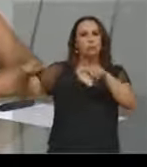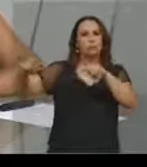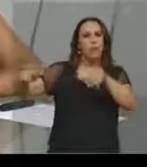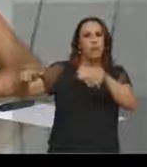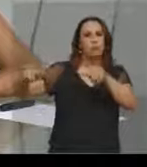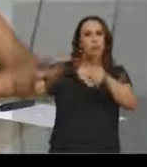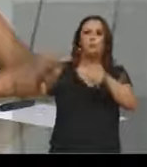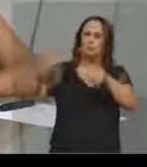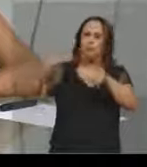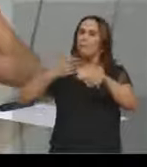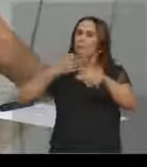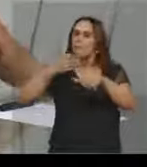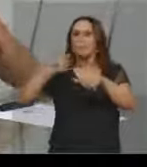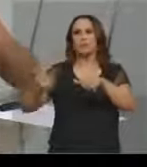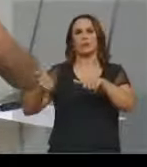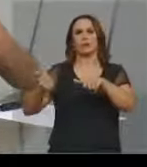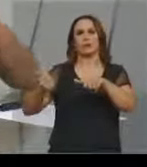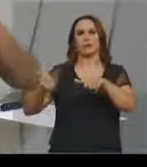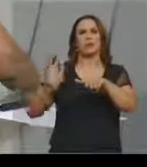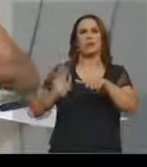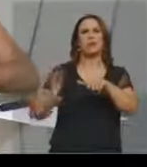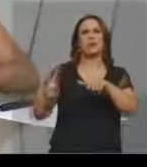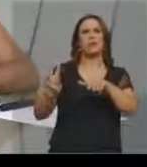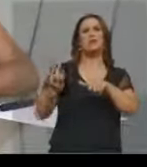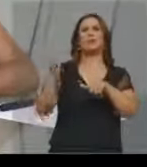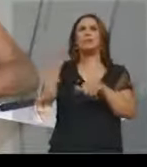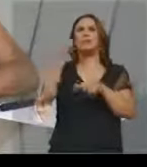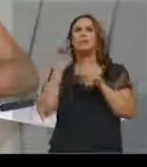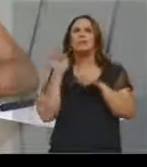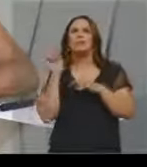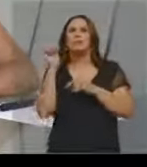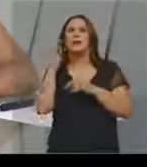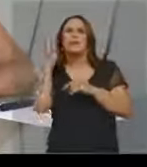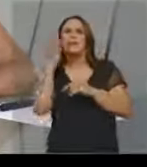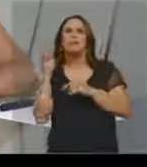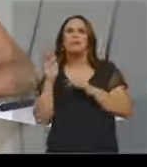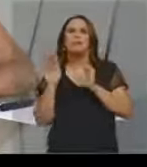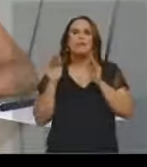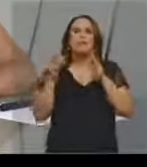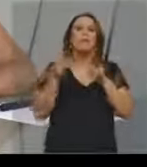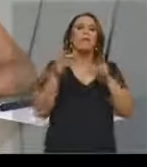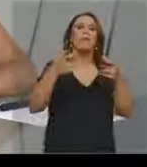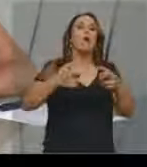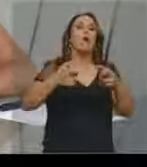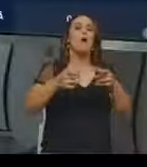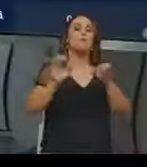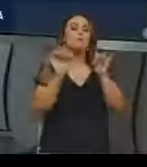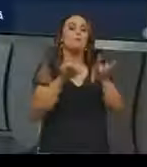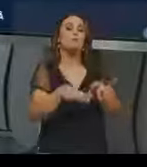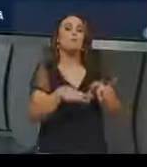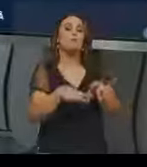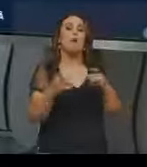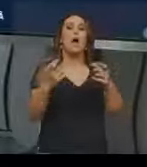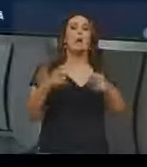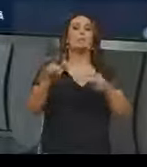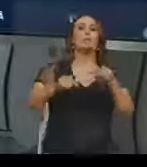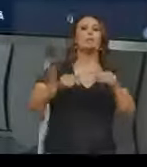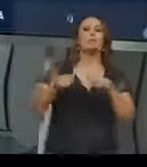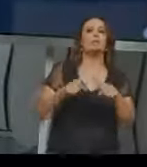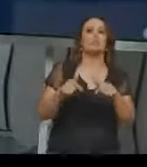essa preocupação com onde eu vou descartar, né? Onde eu vou trabalhar com elas. Vamos ler mais uma